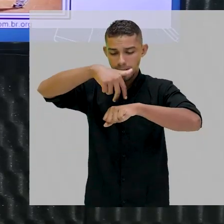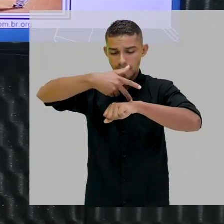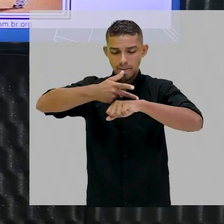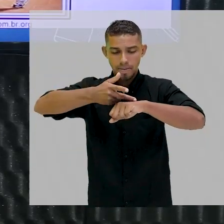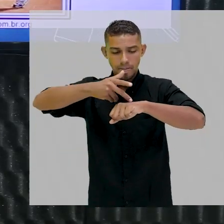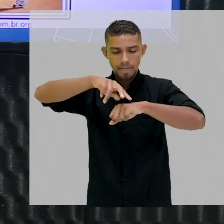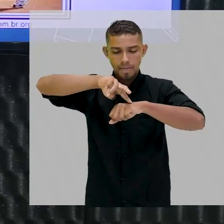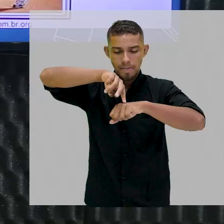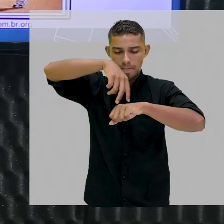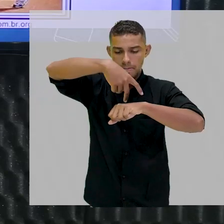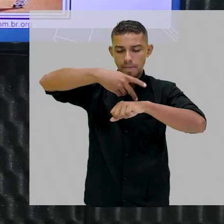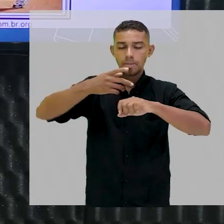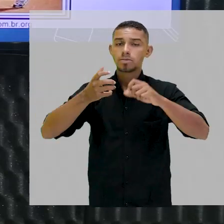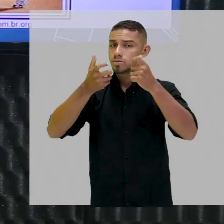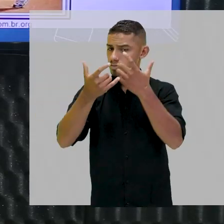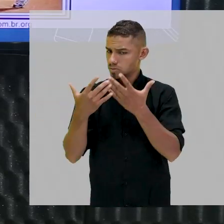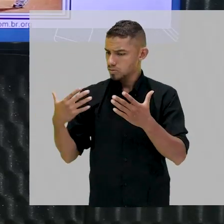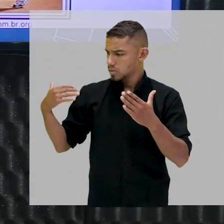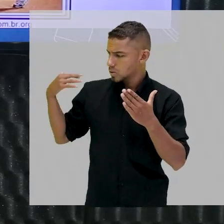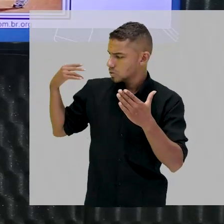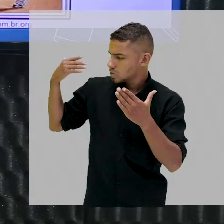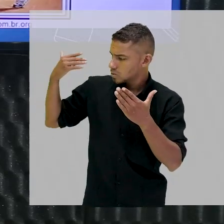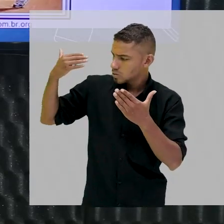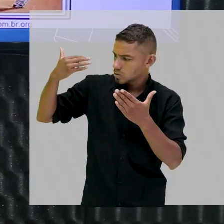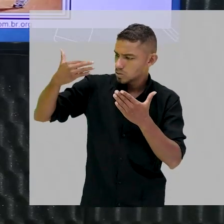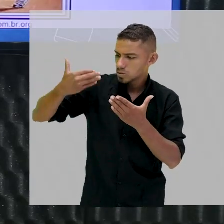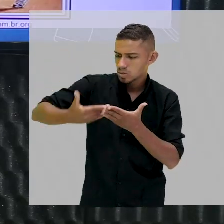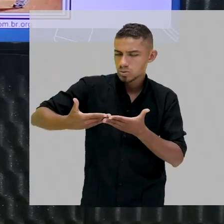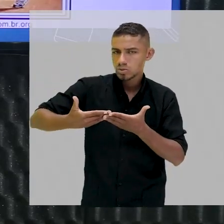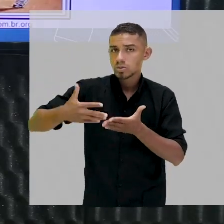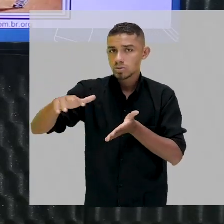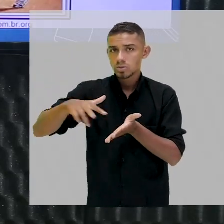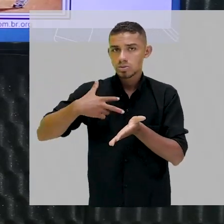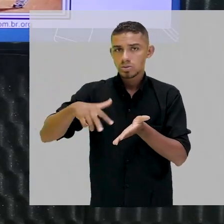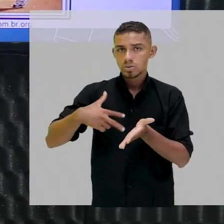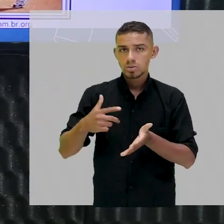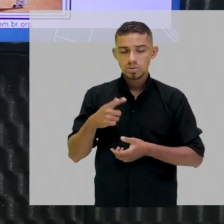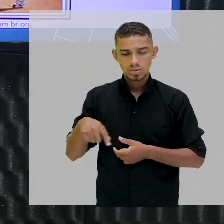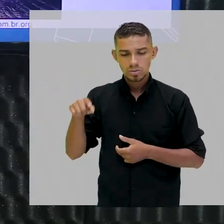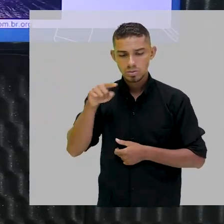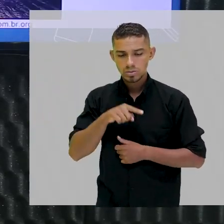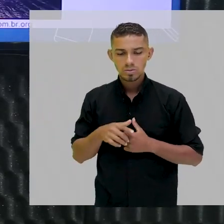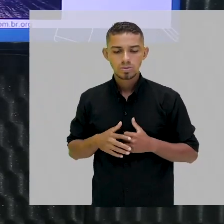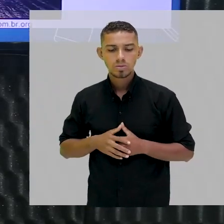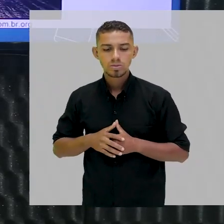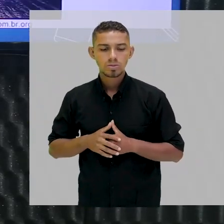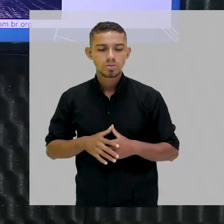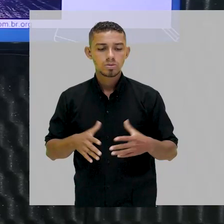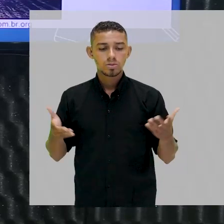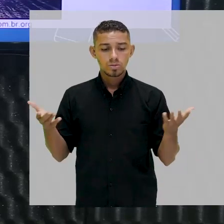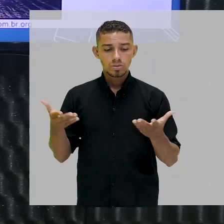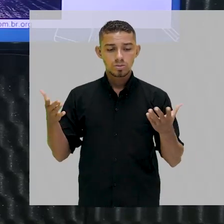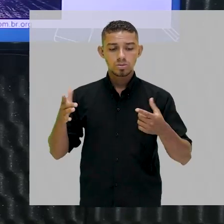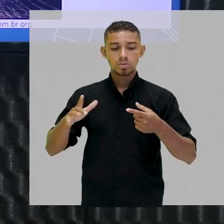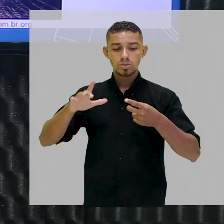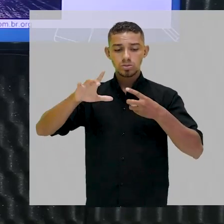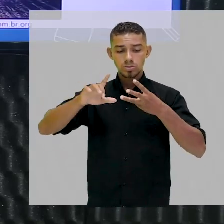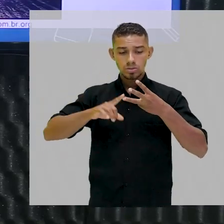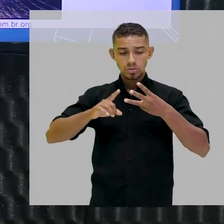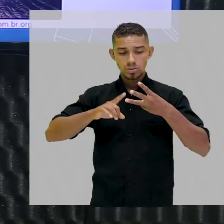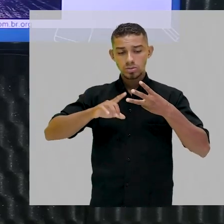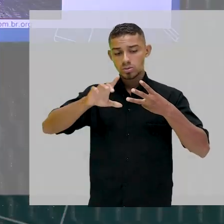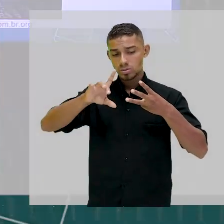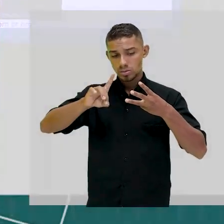Então, por isso também eu fiz questão de trazer aquele histórico da dança para vocês. Tá aí a imagem.